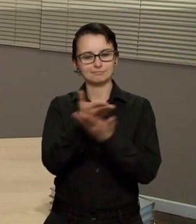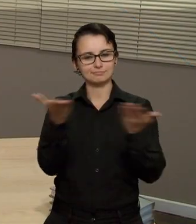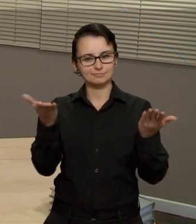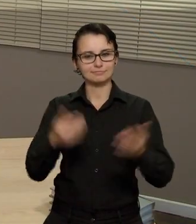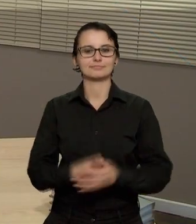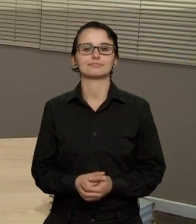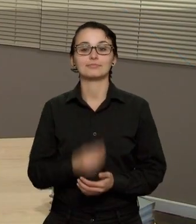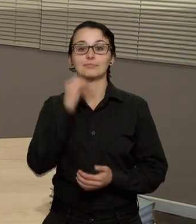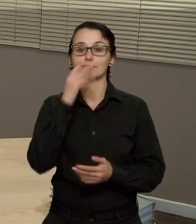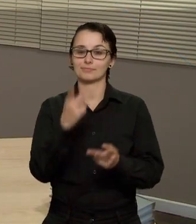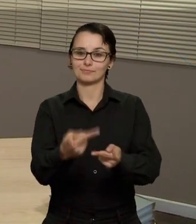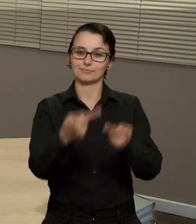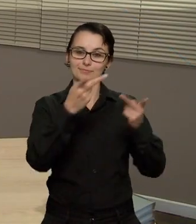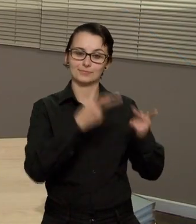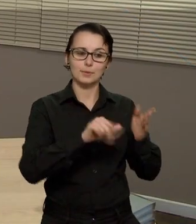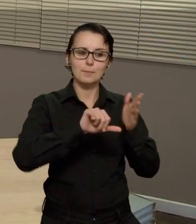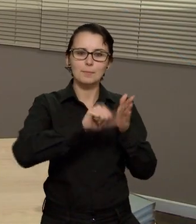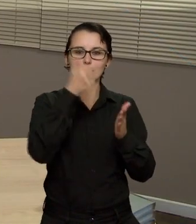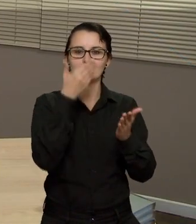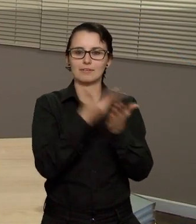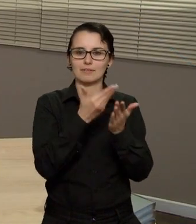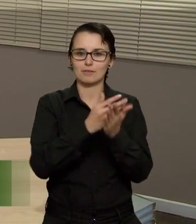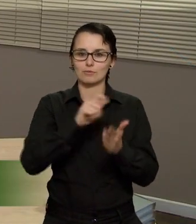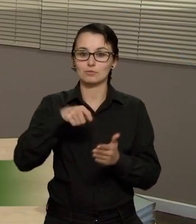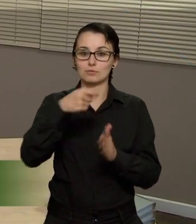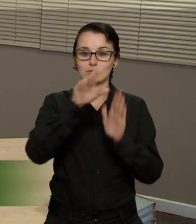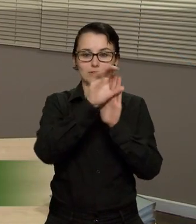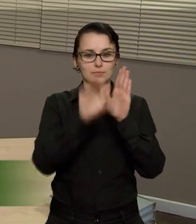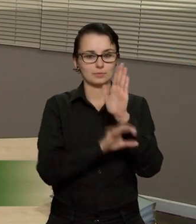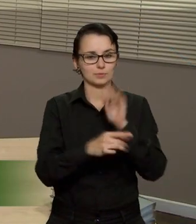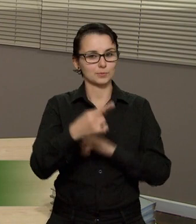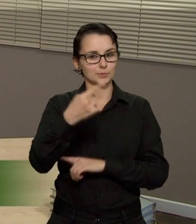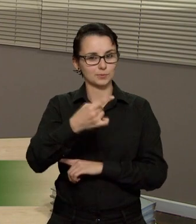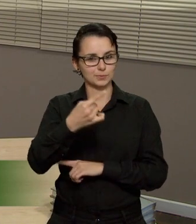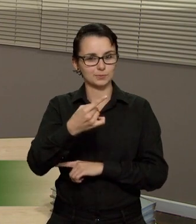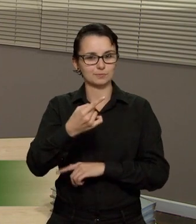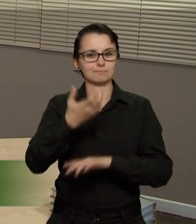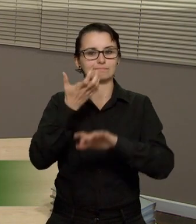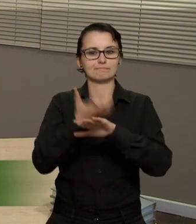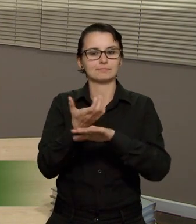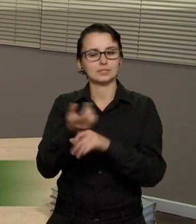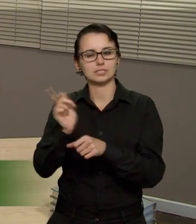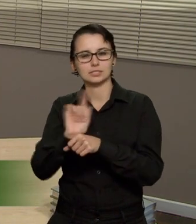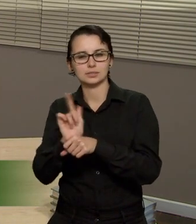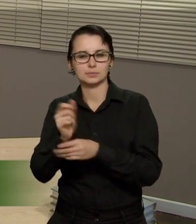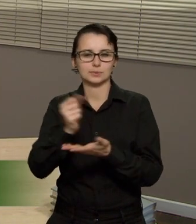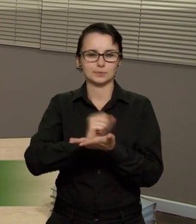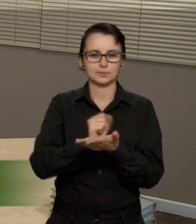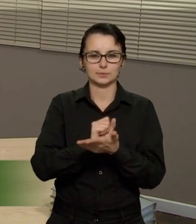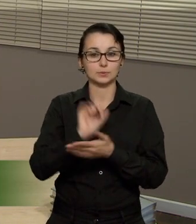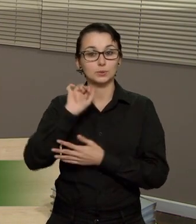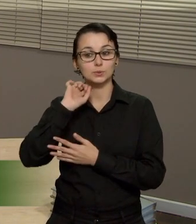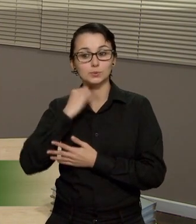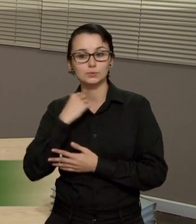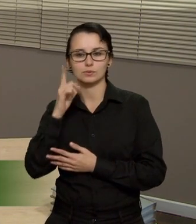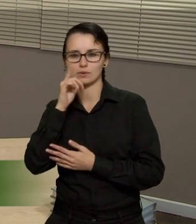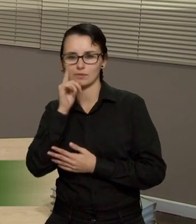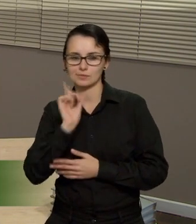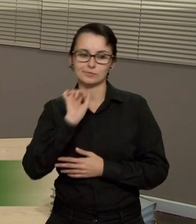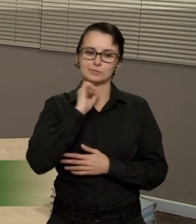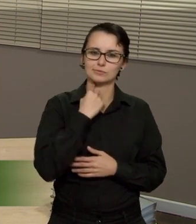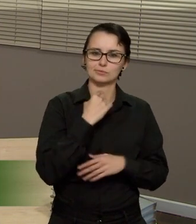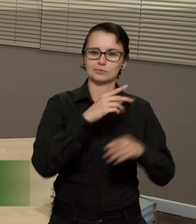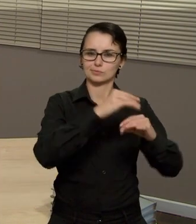Olá, pessoal! Sejam bem-vindos à primeira aula do capítulo 1 da disciplina de Gerenciamento e Controle da Poluição da Água